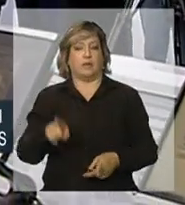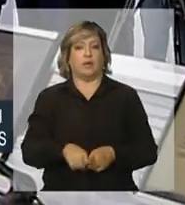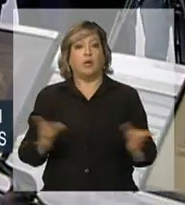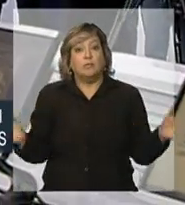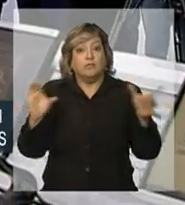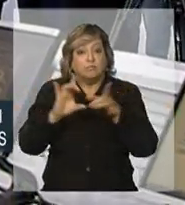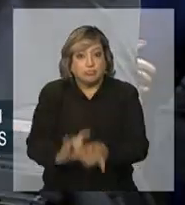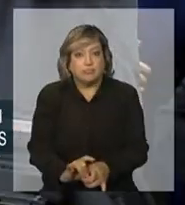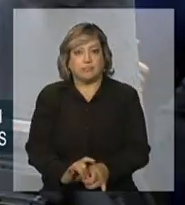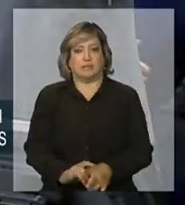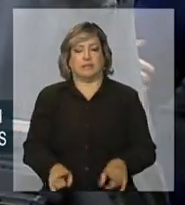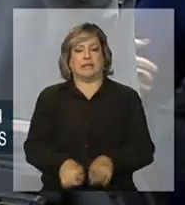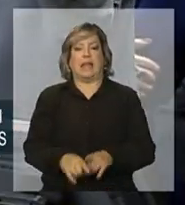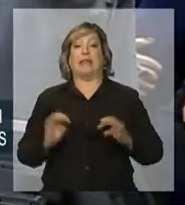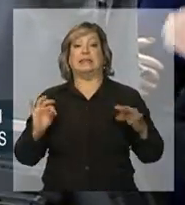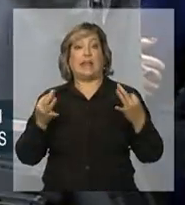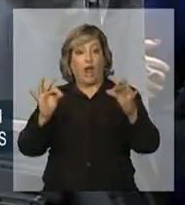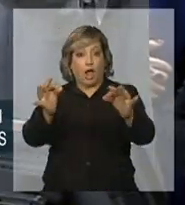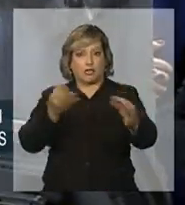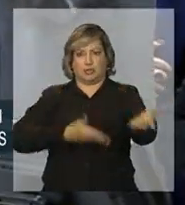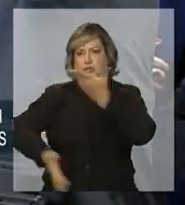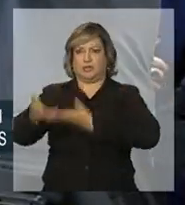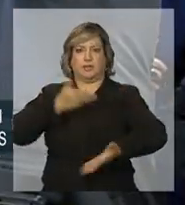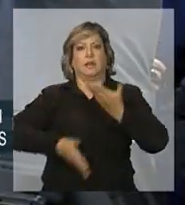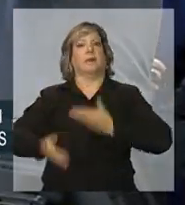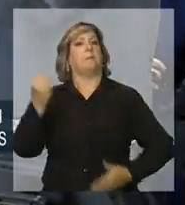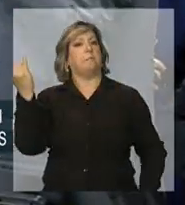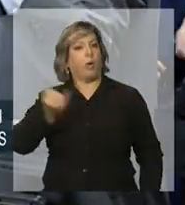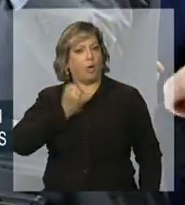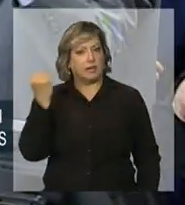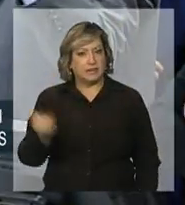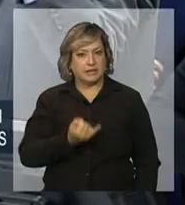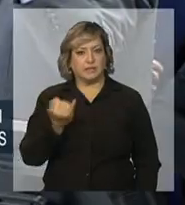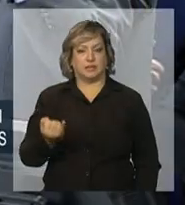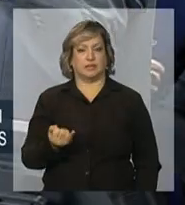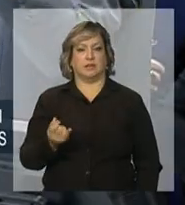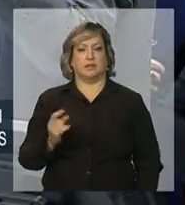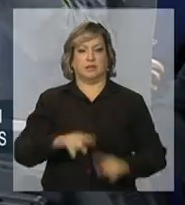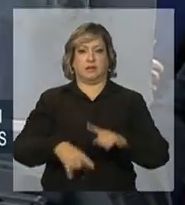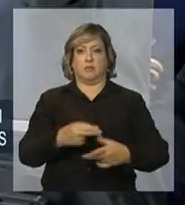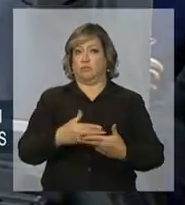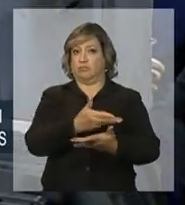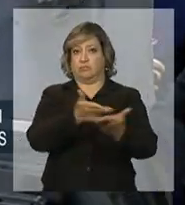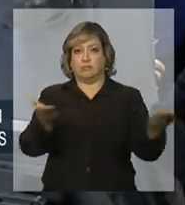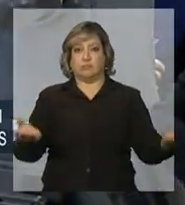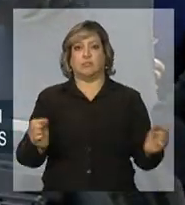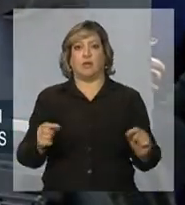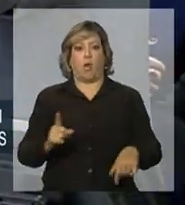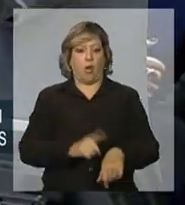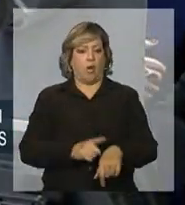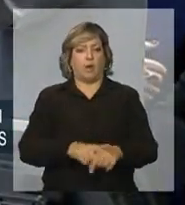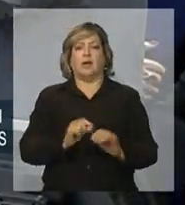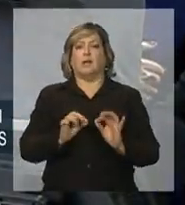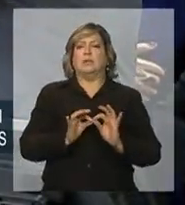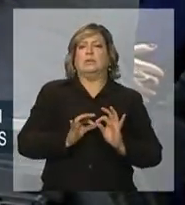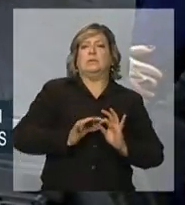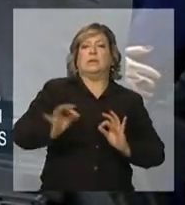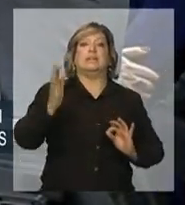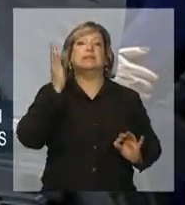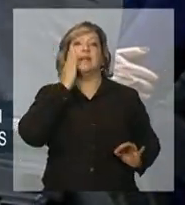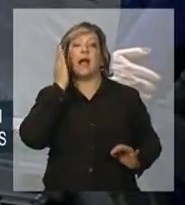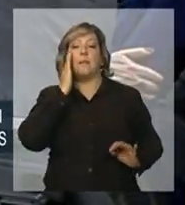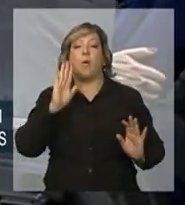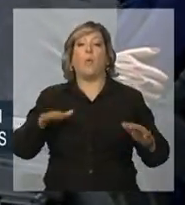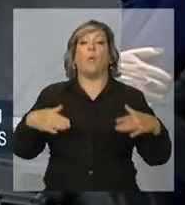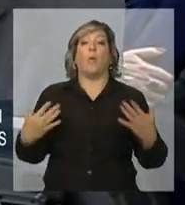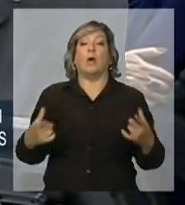temos condições tecnológicas, e aí isso fica evidente pelos equipamentos que estão vendo, em espaço de quilômetros, saber